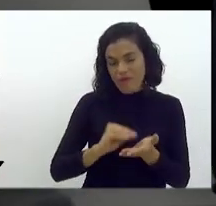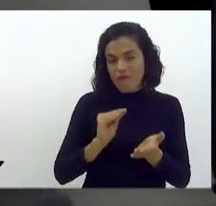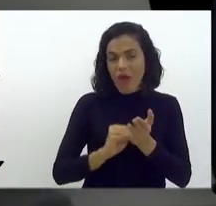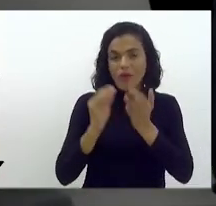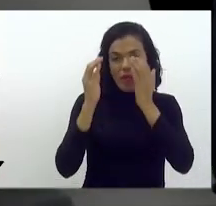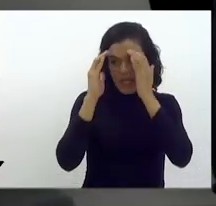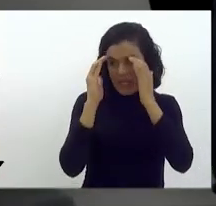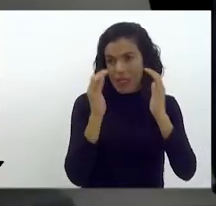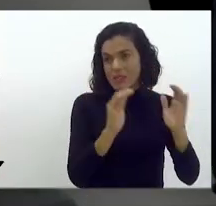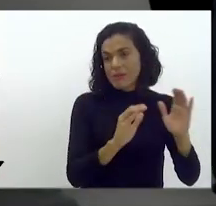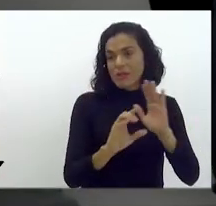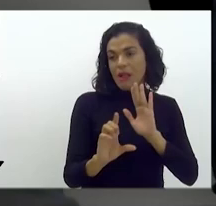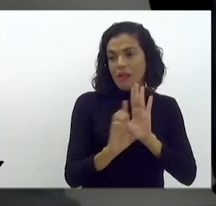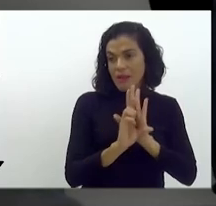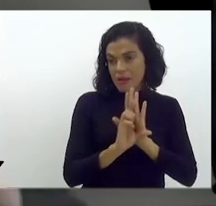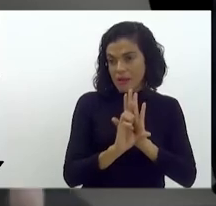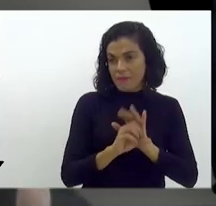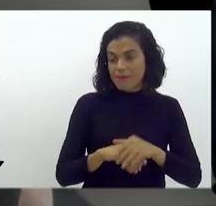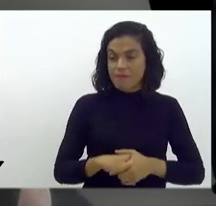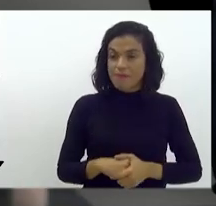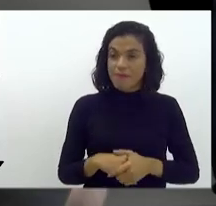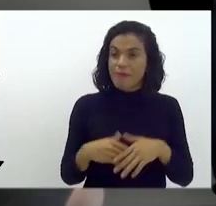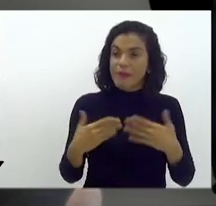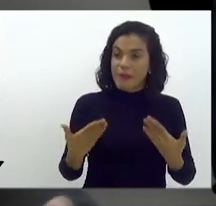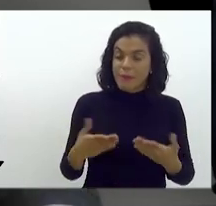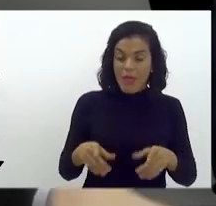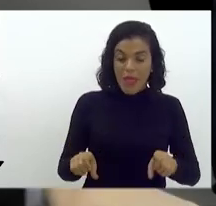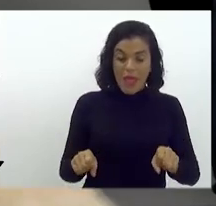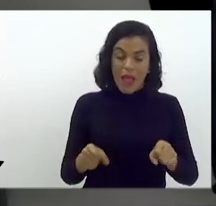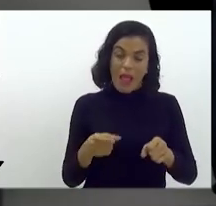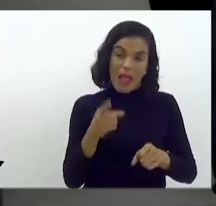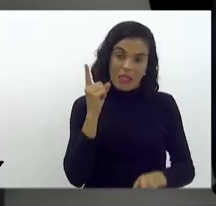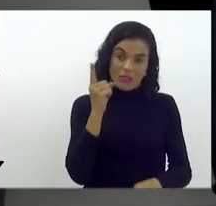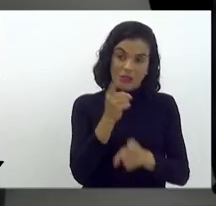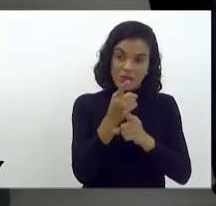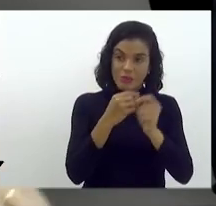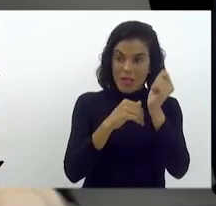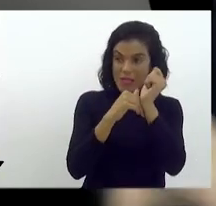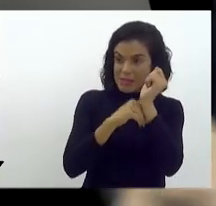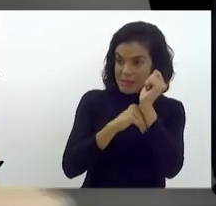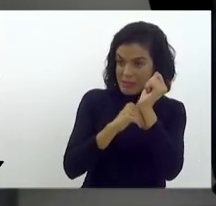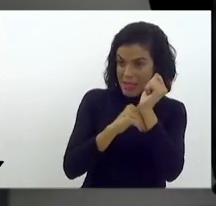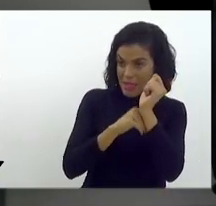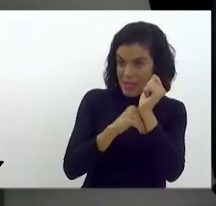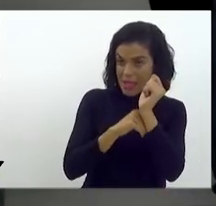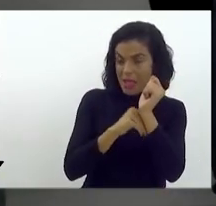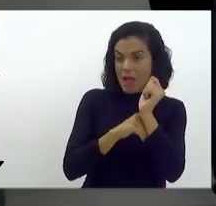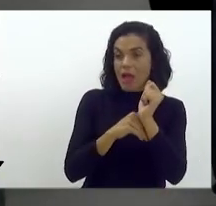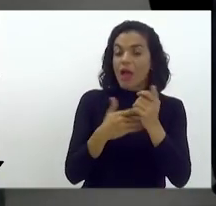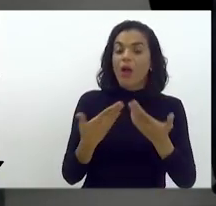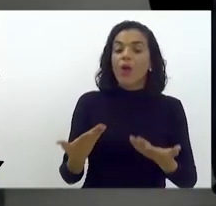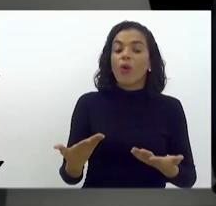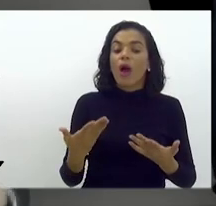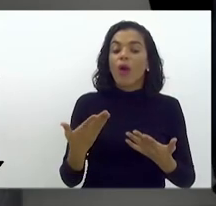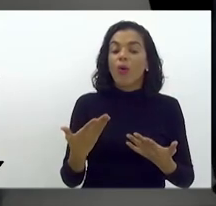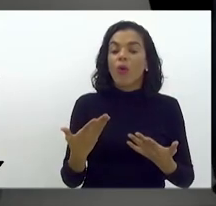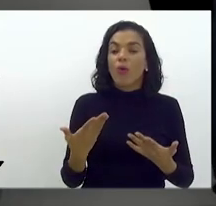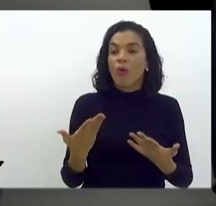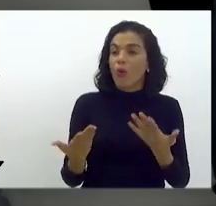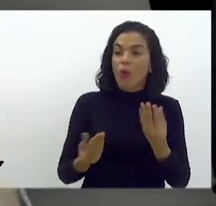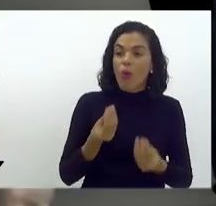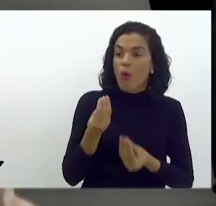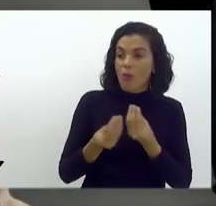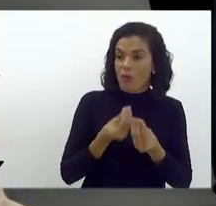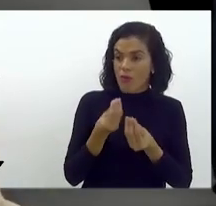a própria lei que já existe é a própria questão da quebra de sigilo não ficou muito Claro na lei em que ponto isso seria aplicado hoje